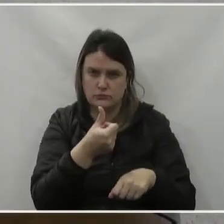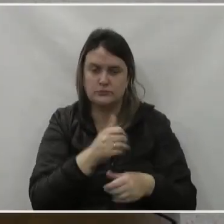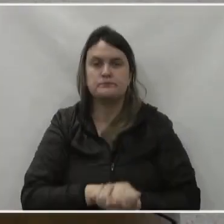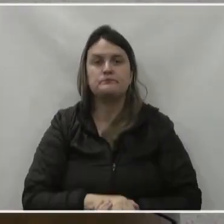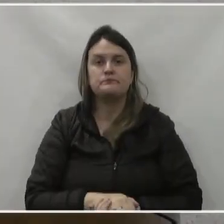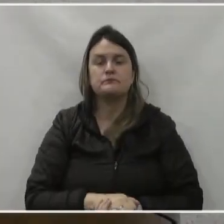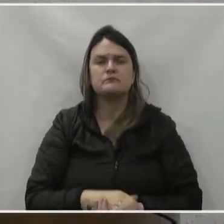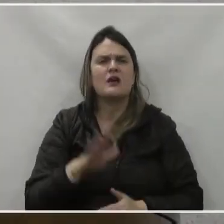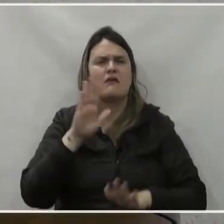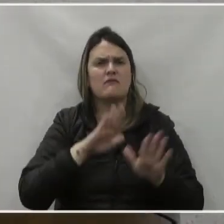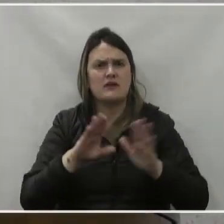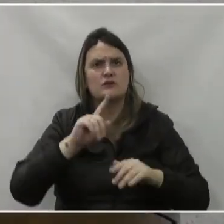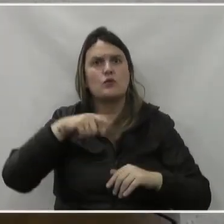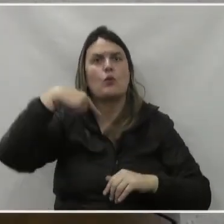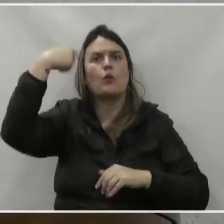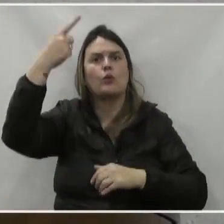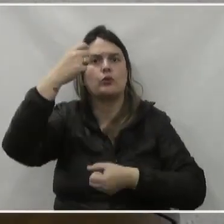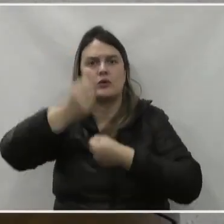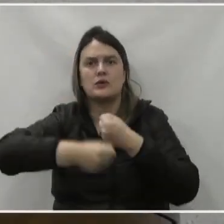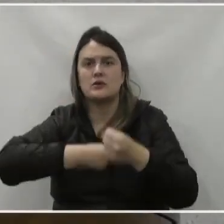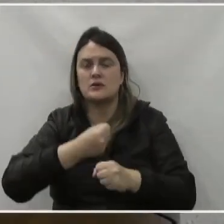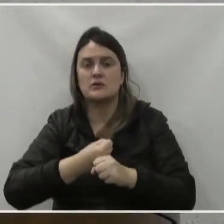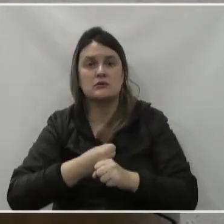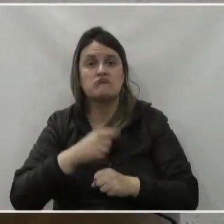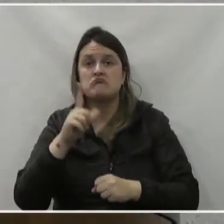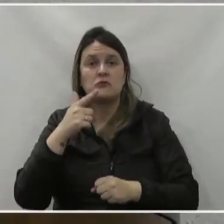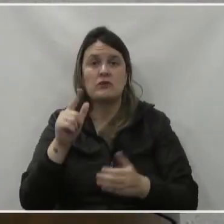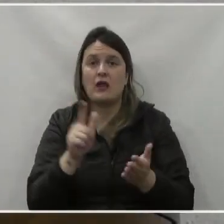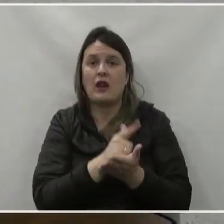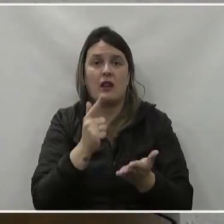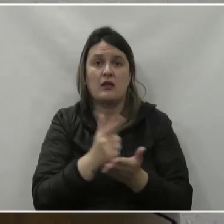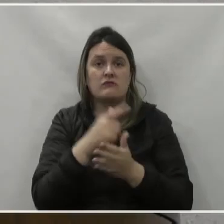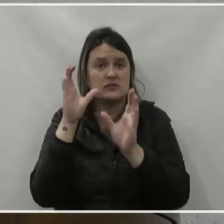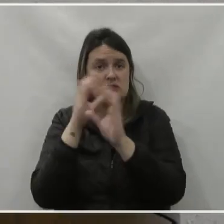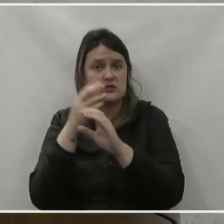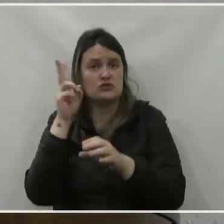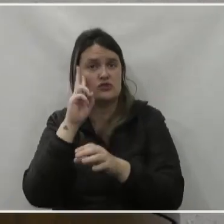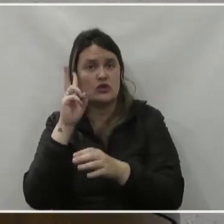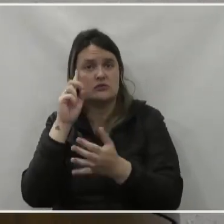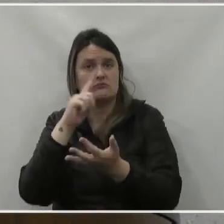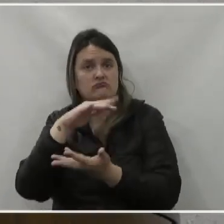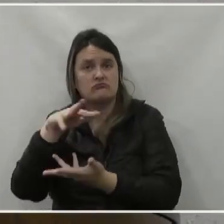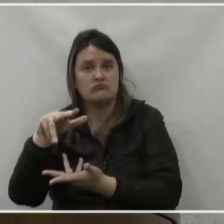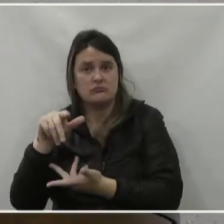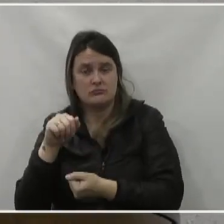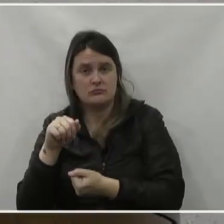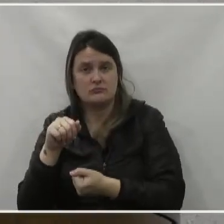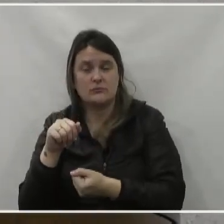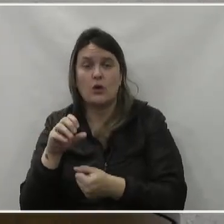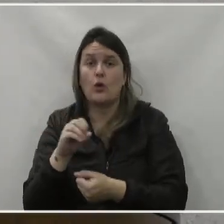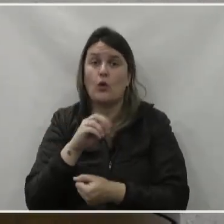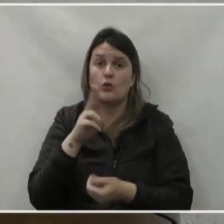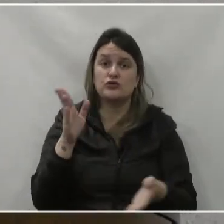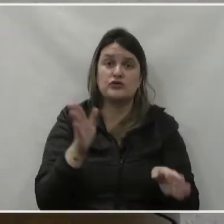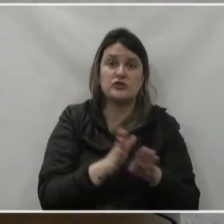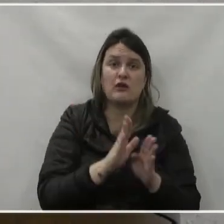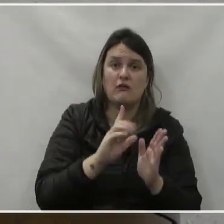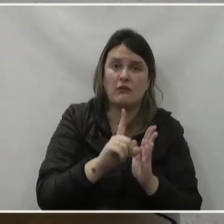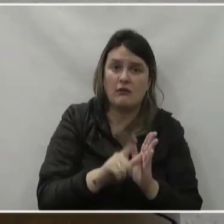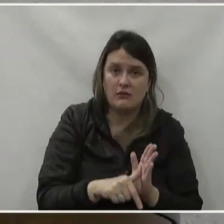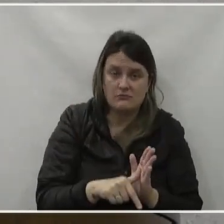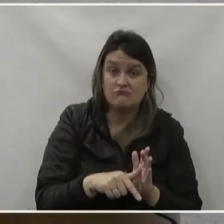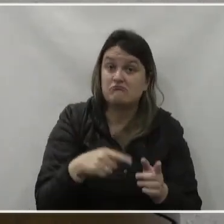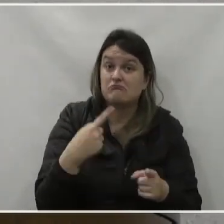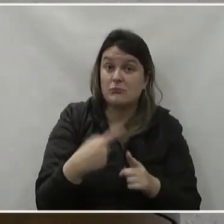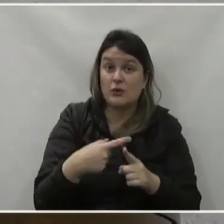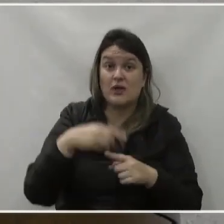E talvez, para o próximo ano, não recebamos os livros de Ciências, História e Geografia, ou chegarão atrasados,